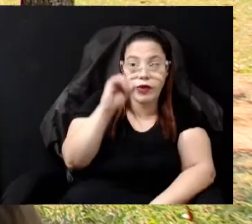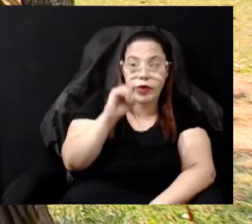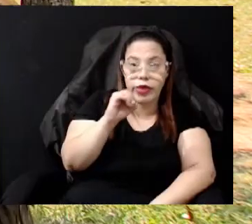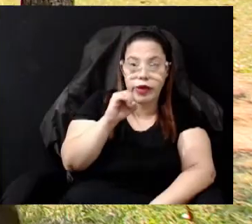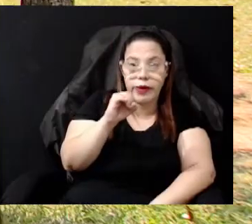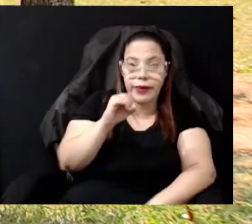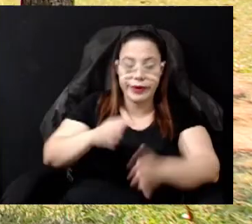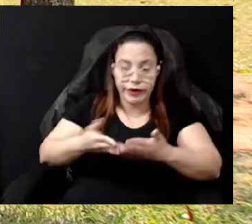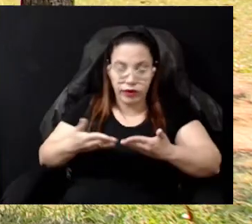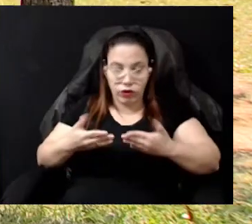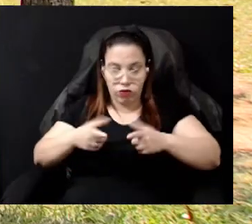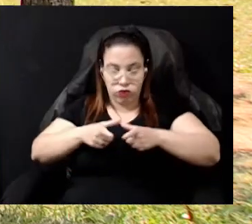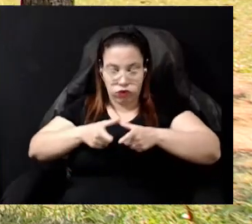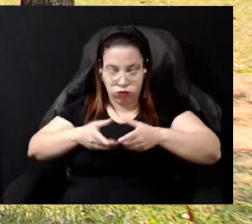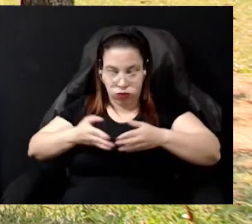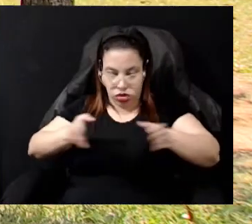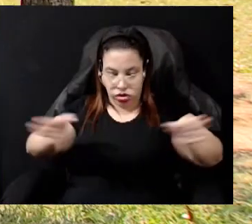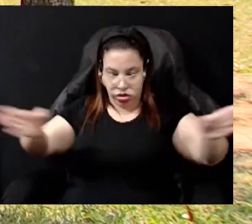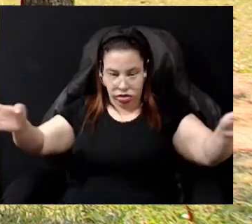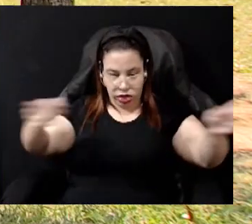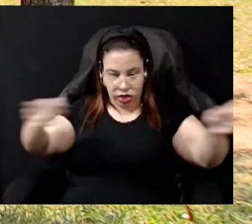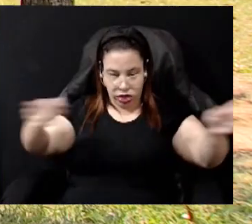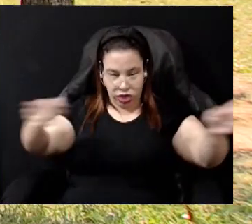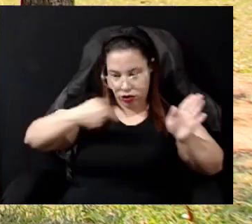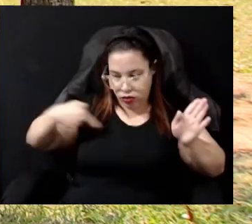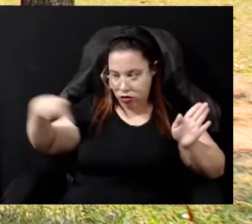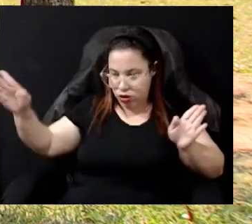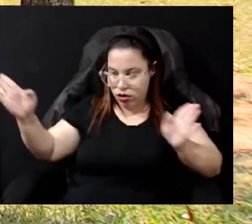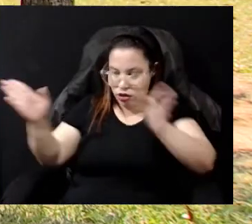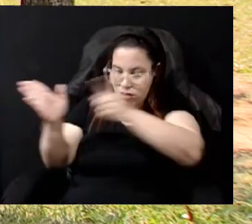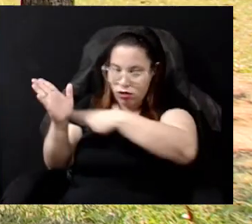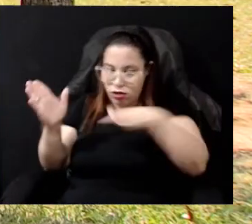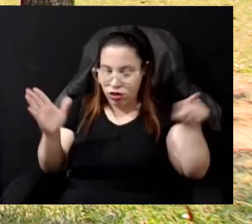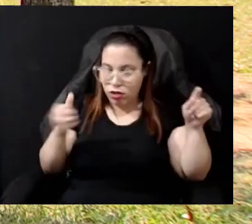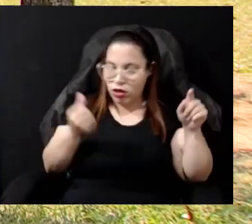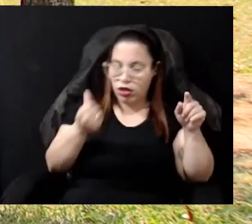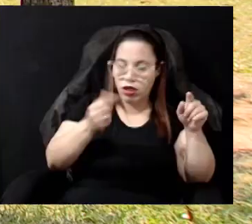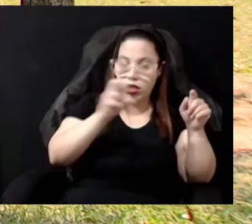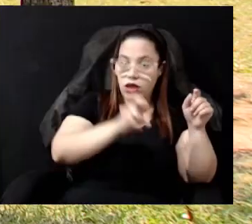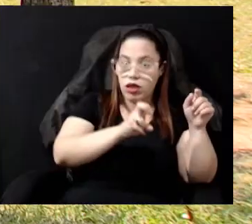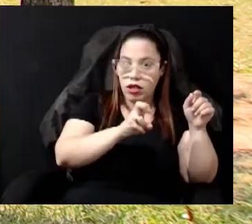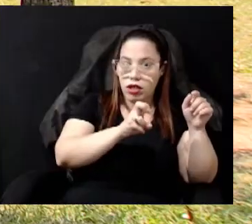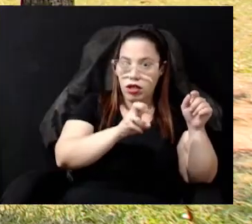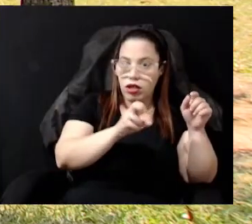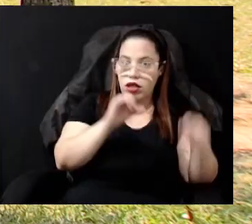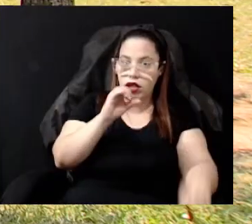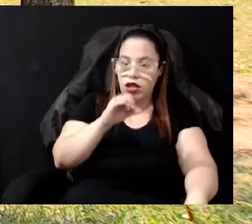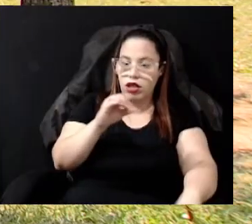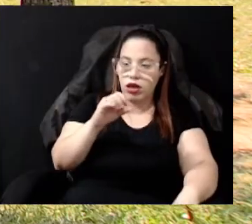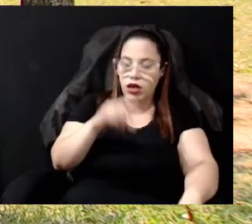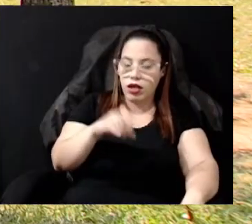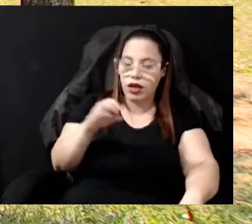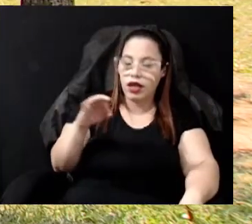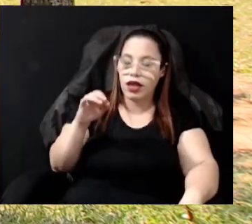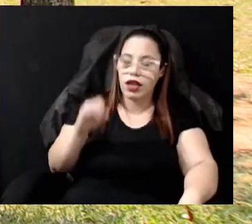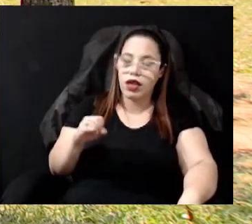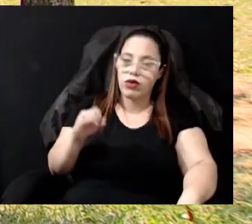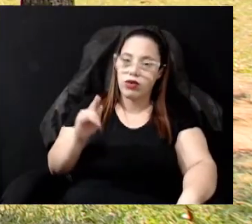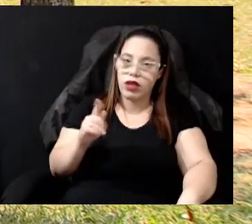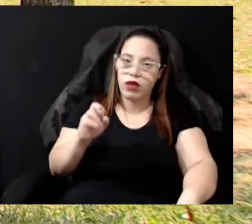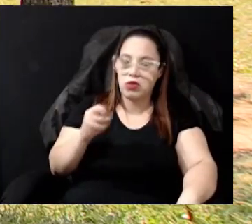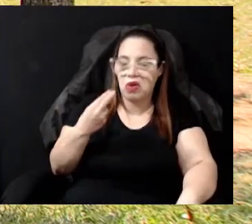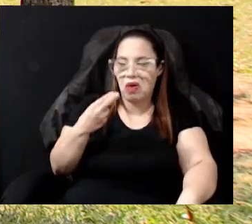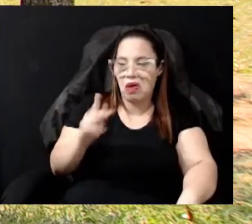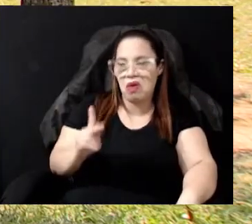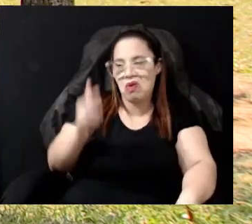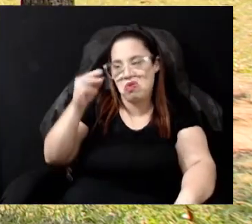115 centímetros com a asa aberta, pesa assim na natureza de 700 gramas a 1 quilo, depende se é macho ou fêmea, geralmente o macho é um pouco